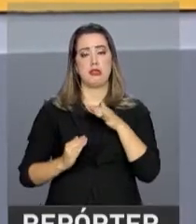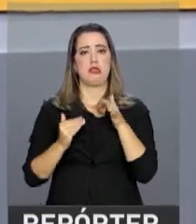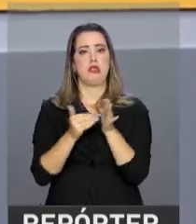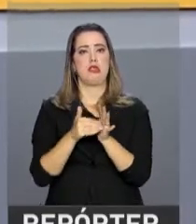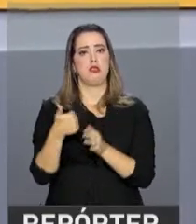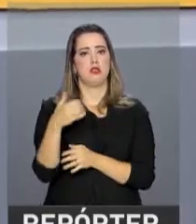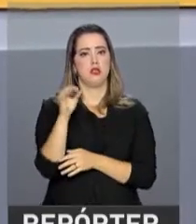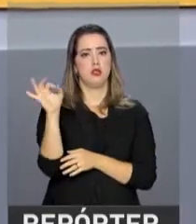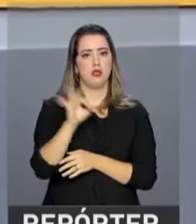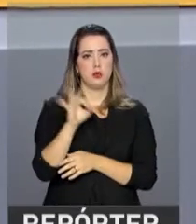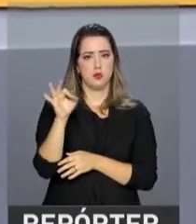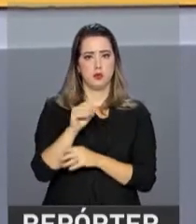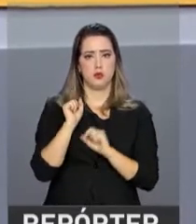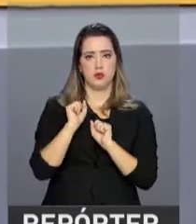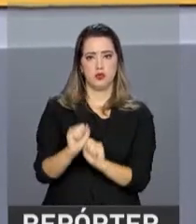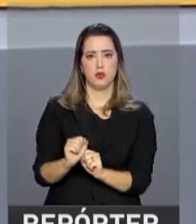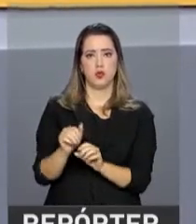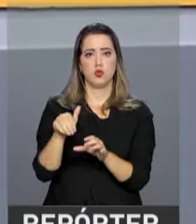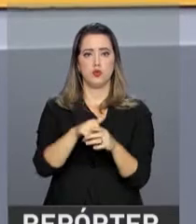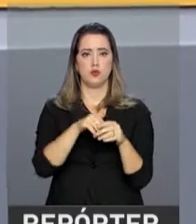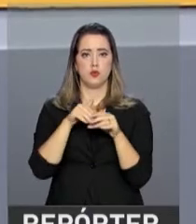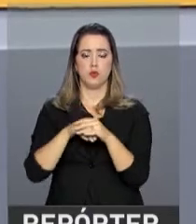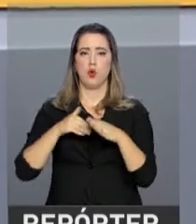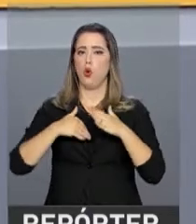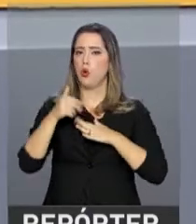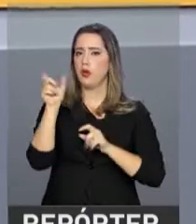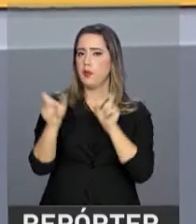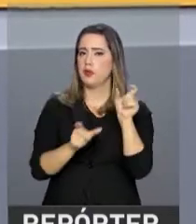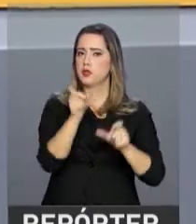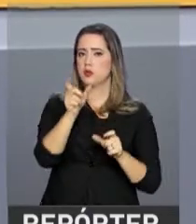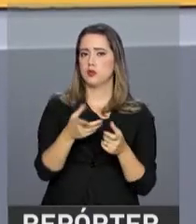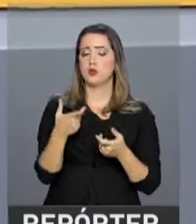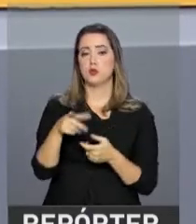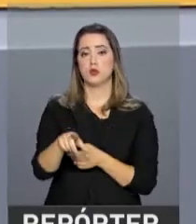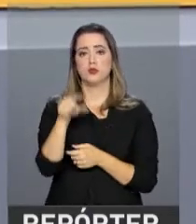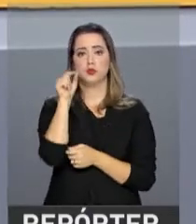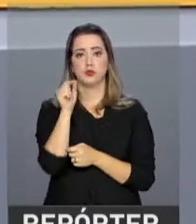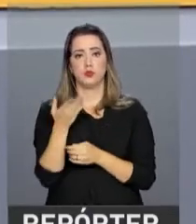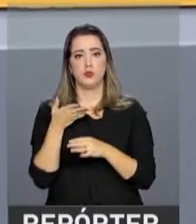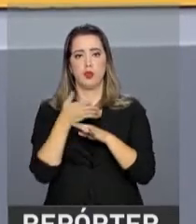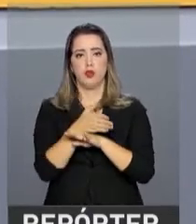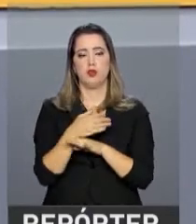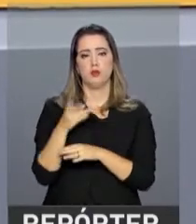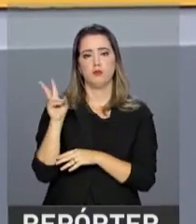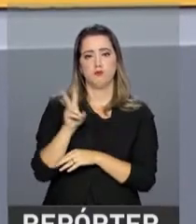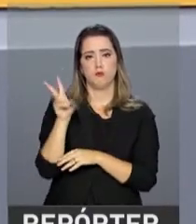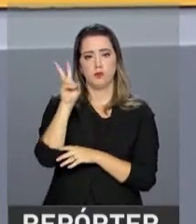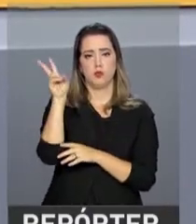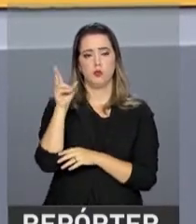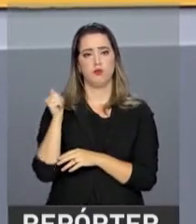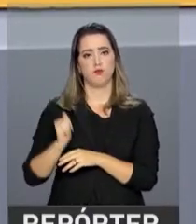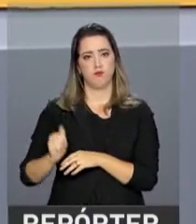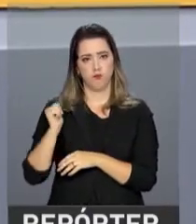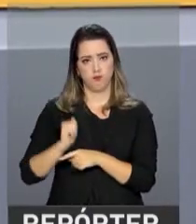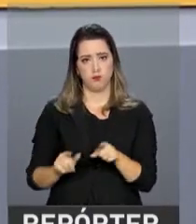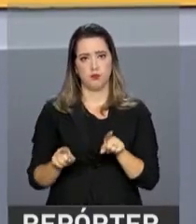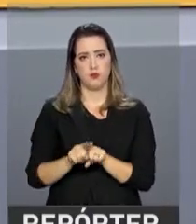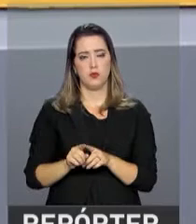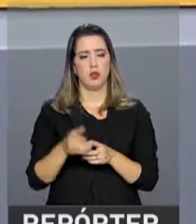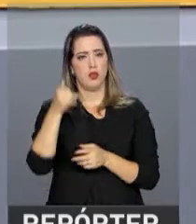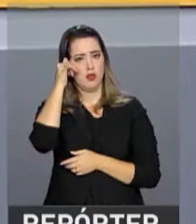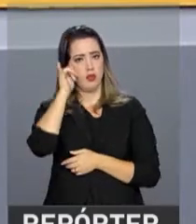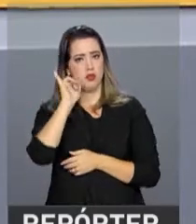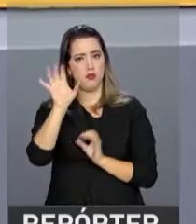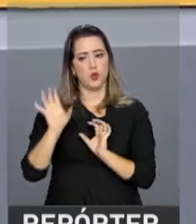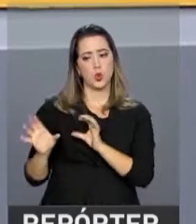a 10% do poder de voto para qualquer acionista que detenha participação no capital. As medidas evitam a concentração